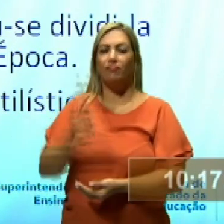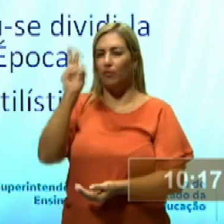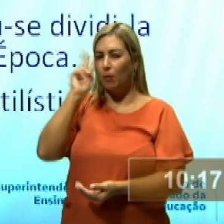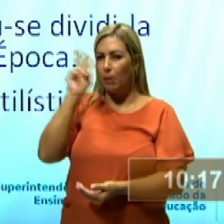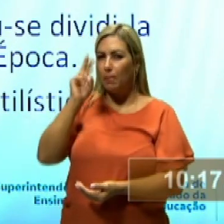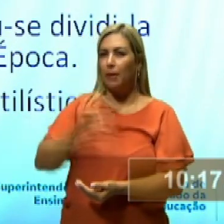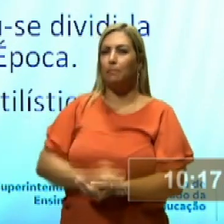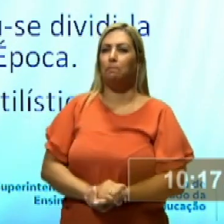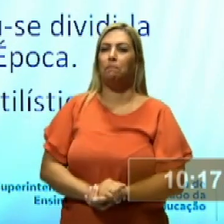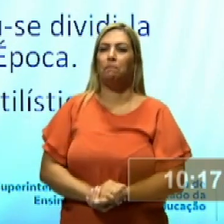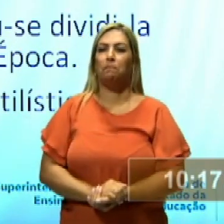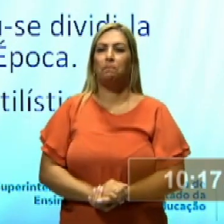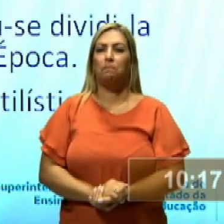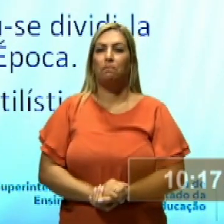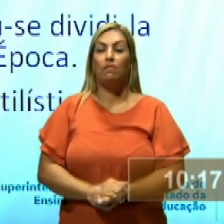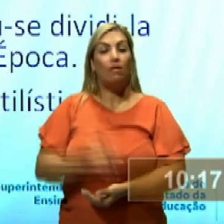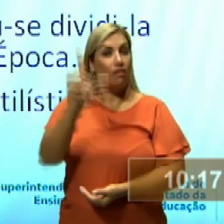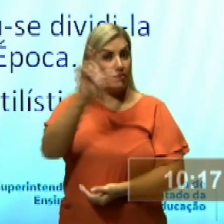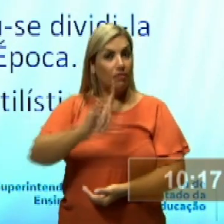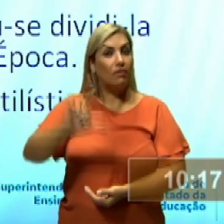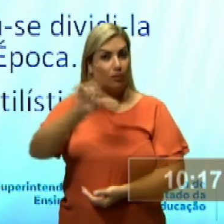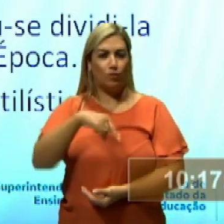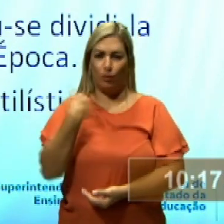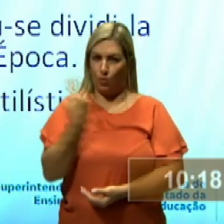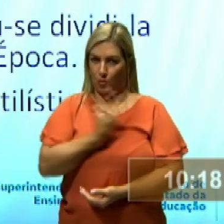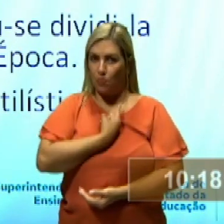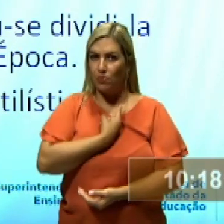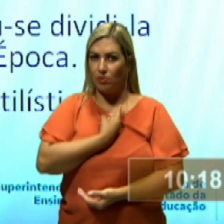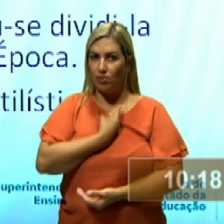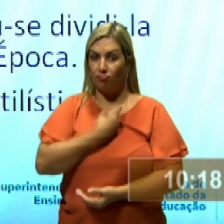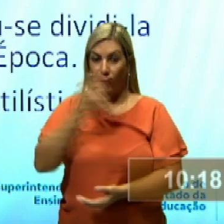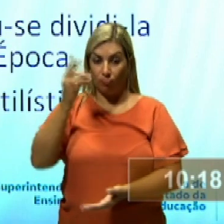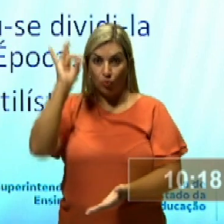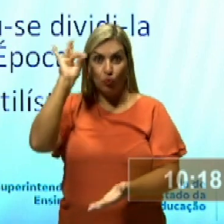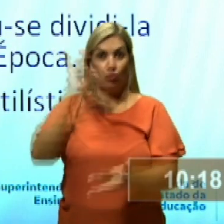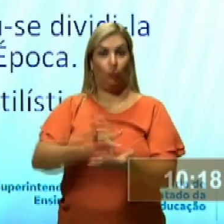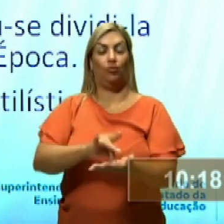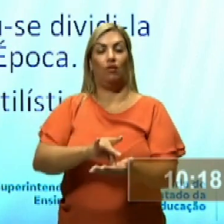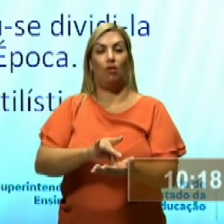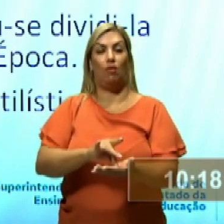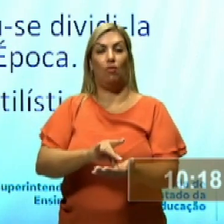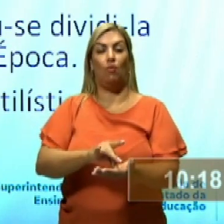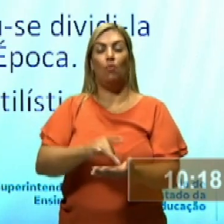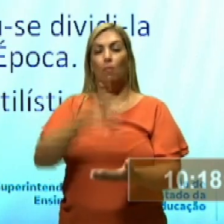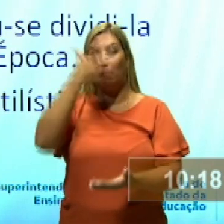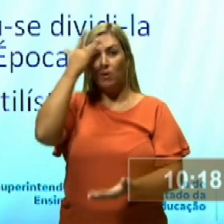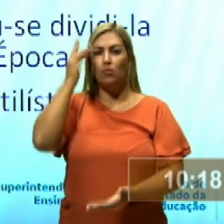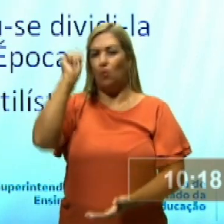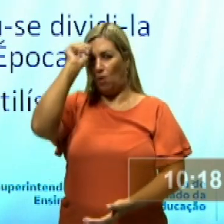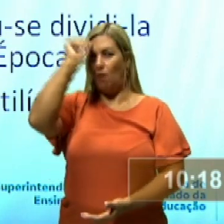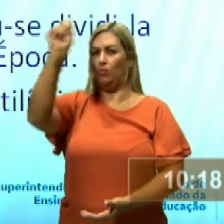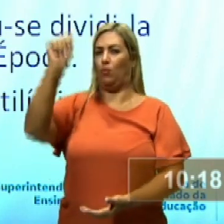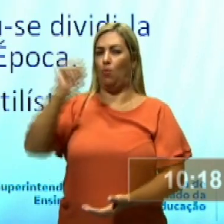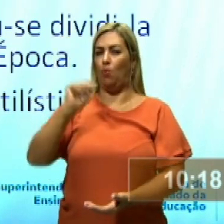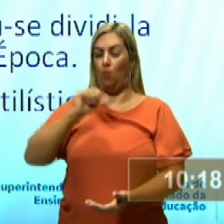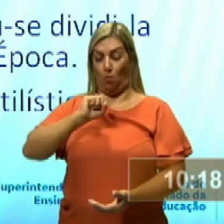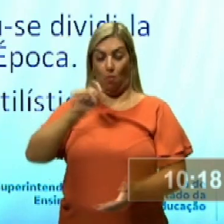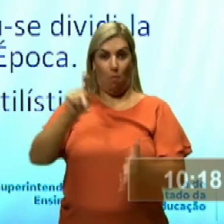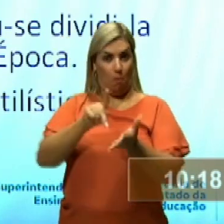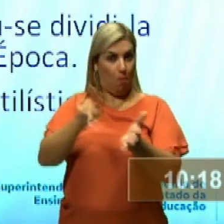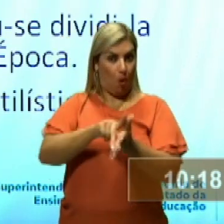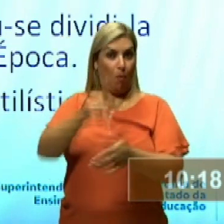relembrando a nossa literatura como eu disse ela é originária pelo nosso colonizador ou seja